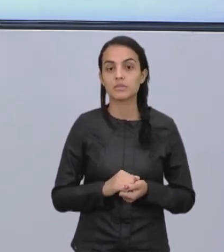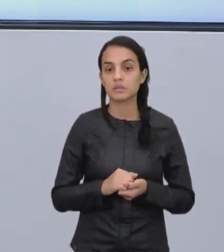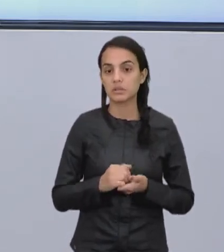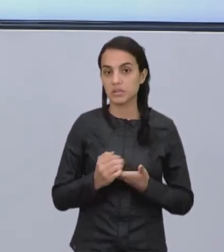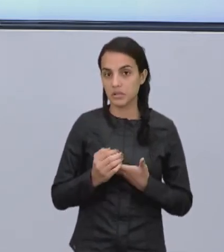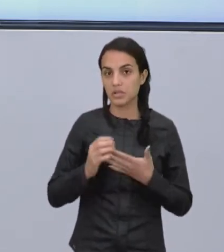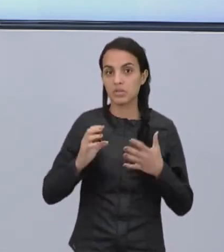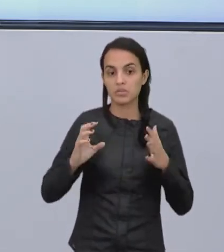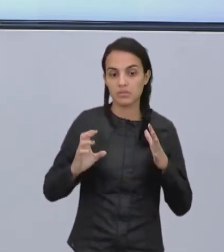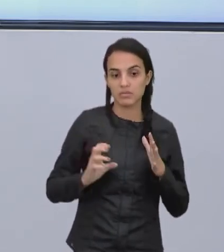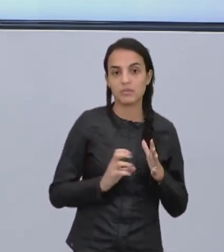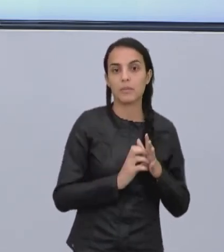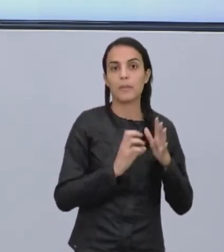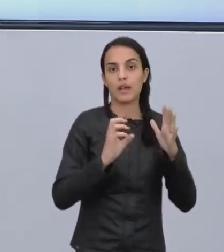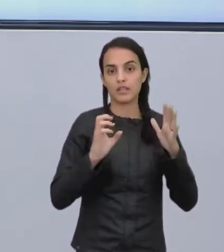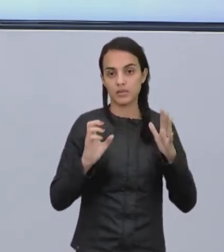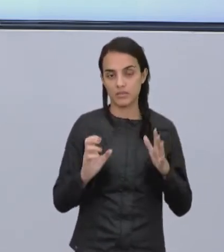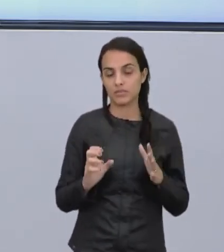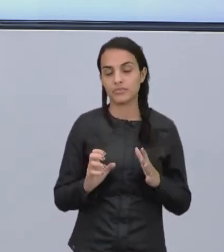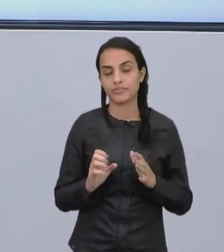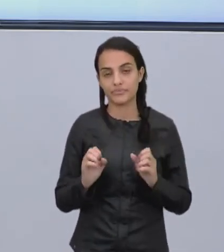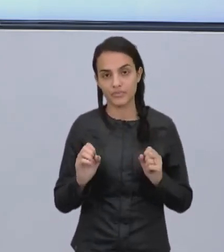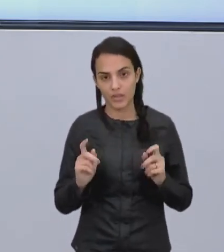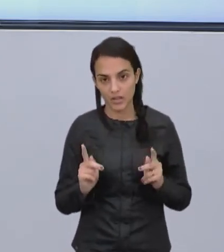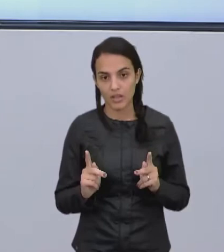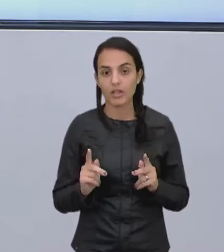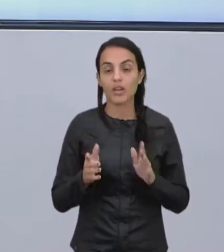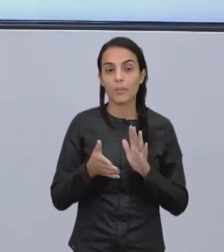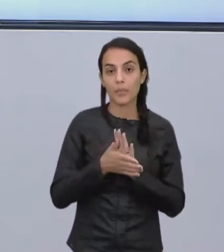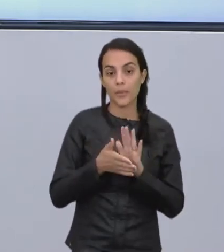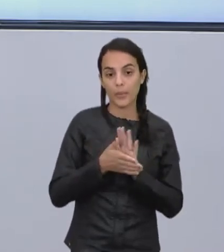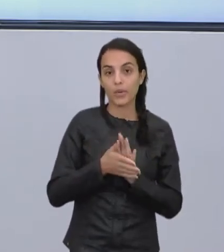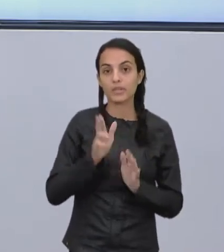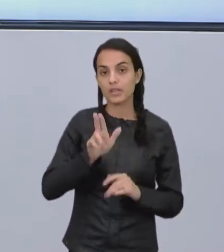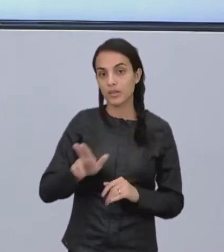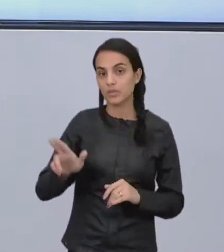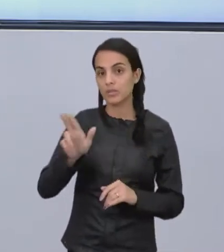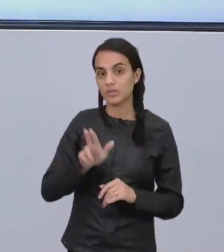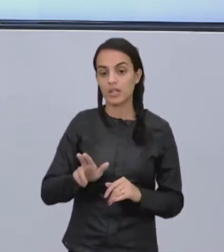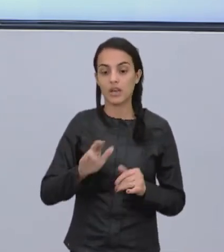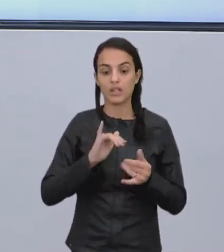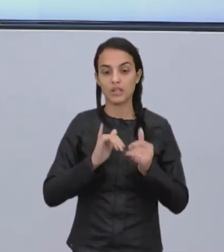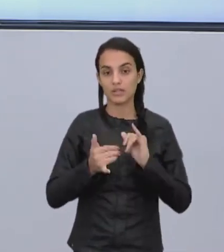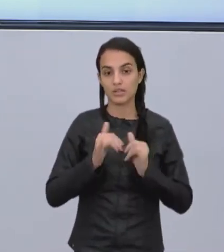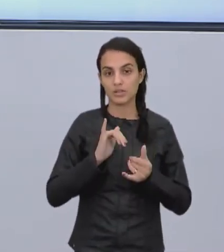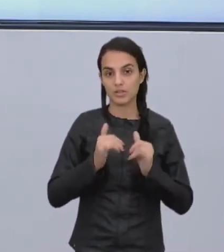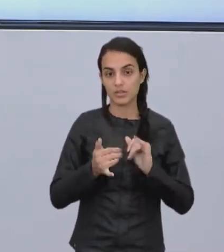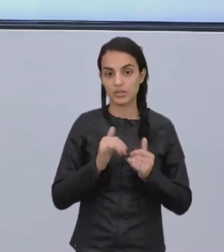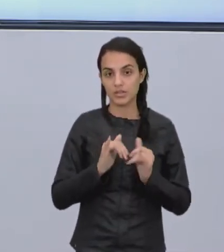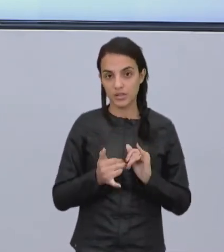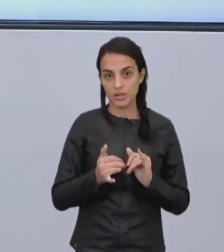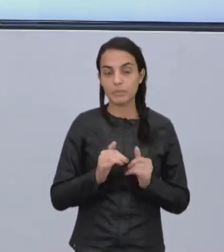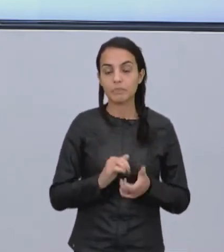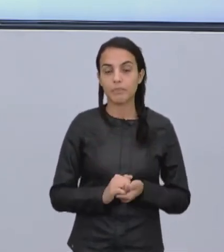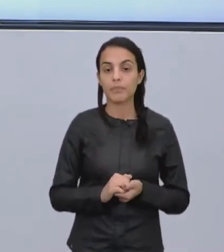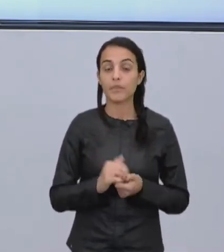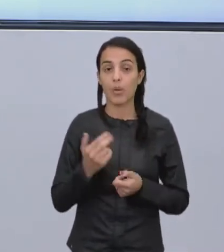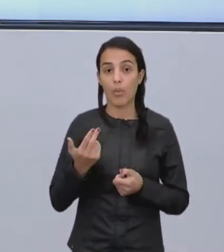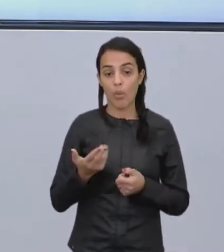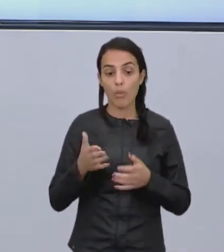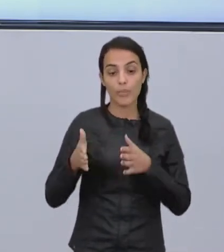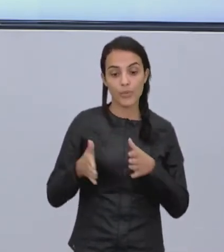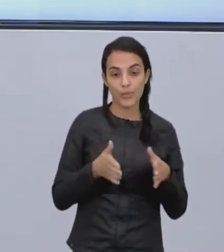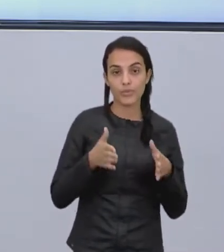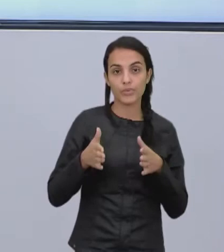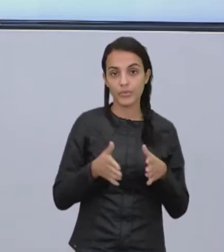efeito estufa, agravamento do efeito estufa. Tá bom? E uma proposta é usar energia que não usa esse tipo de combustível ou produzir